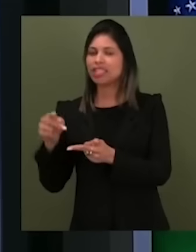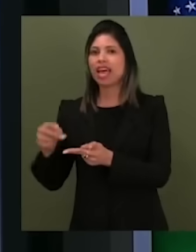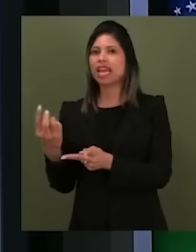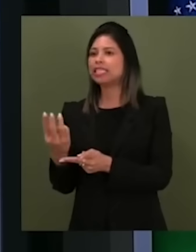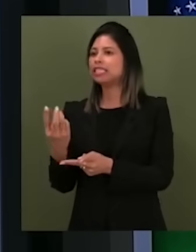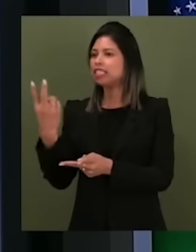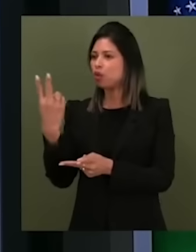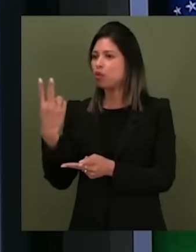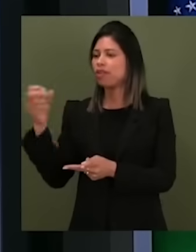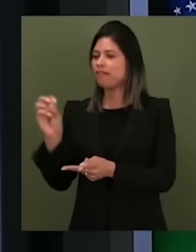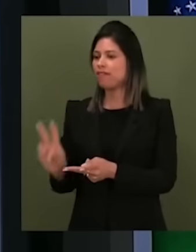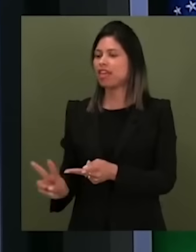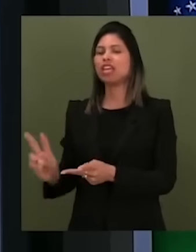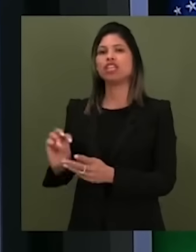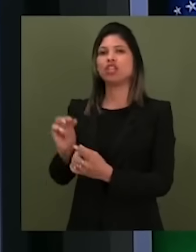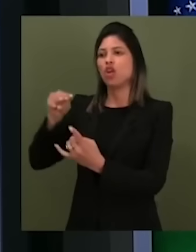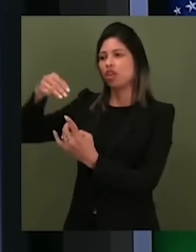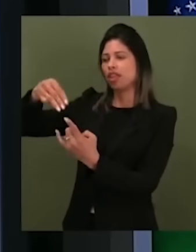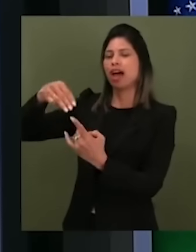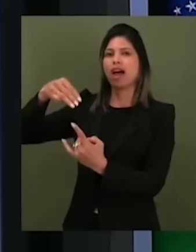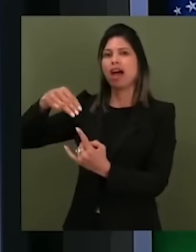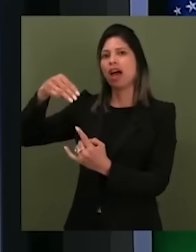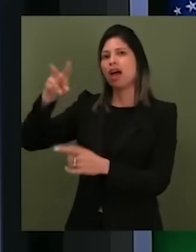Desespero, 300 mulheres